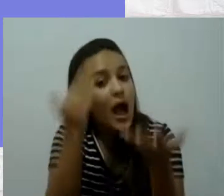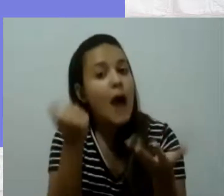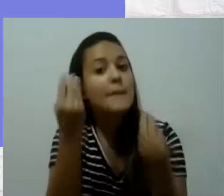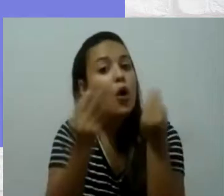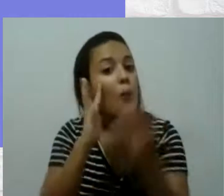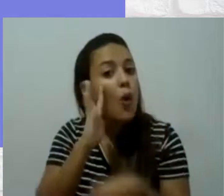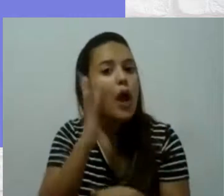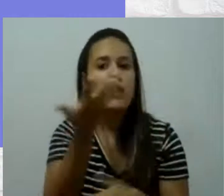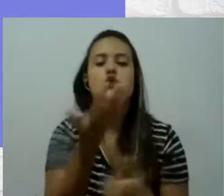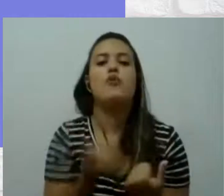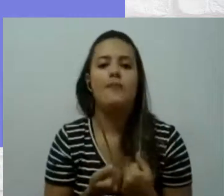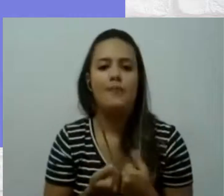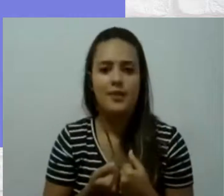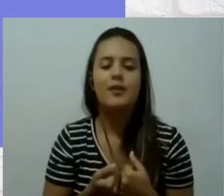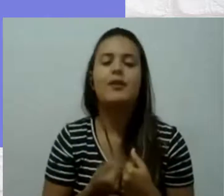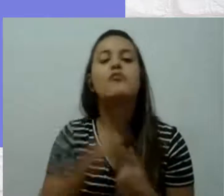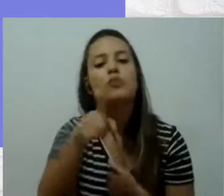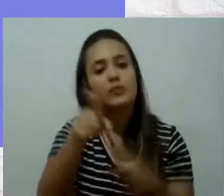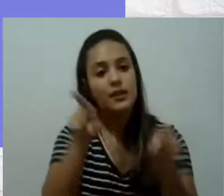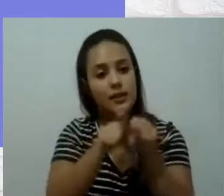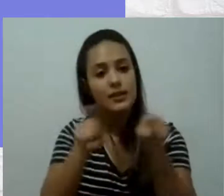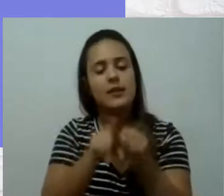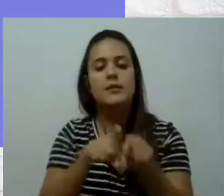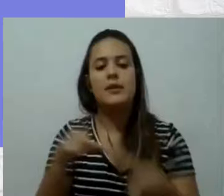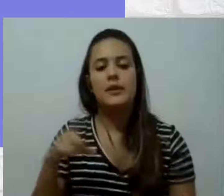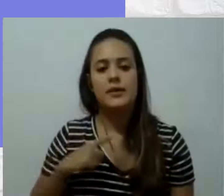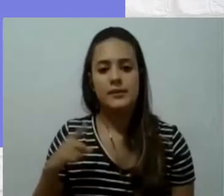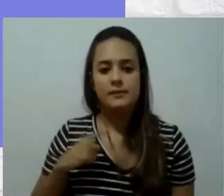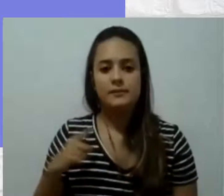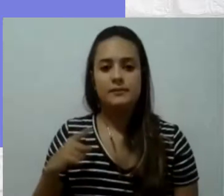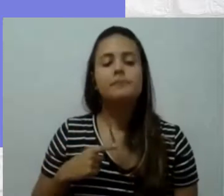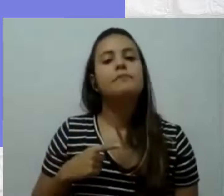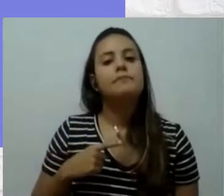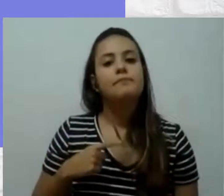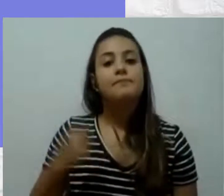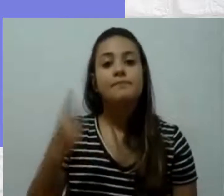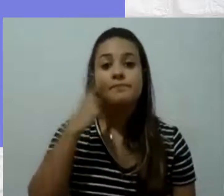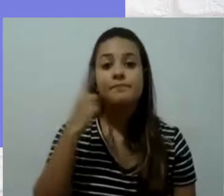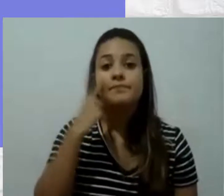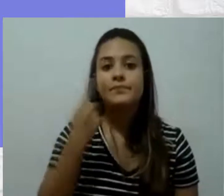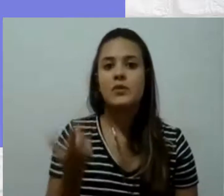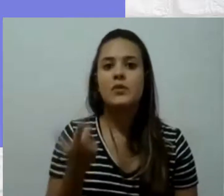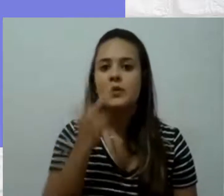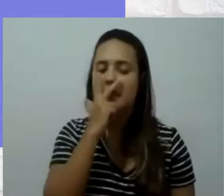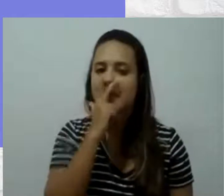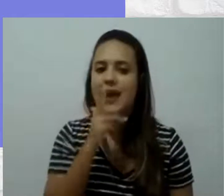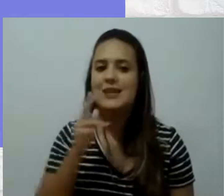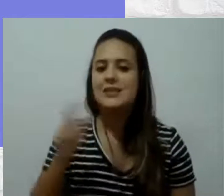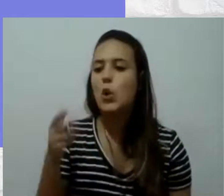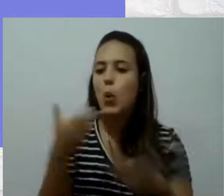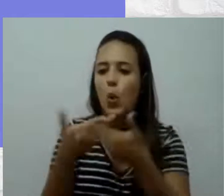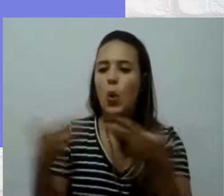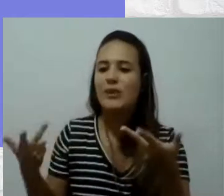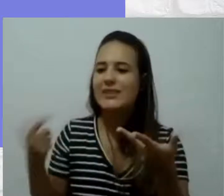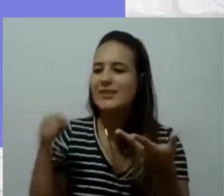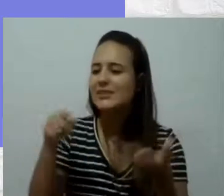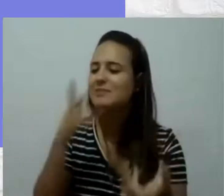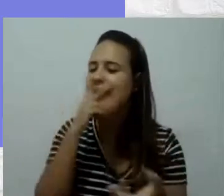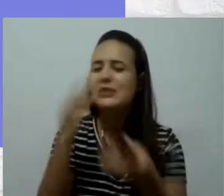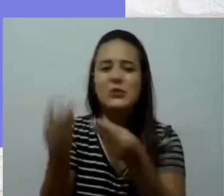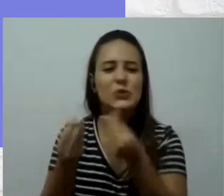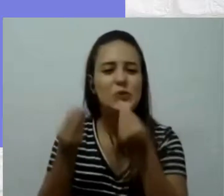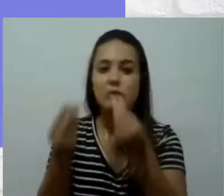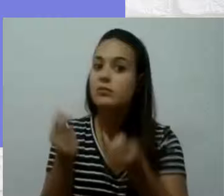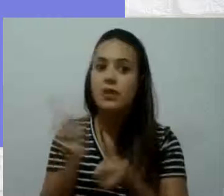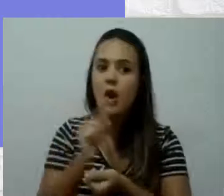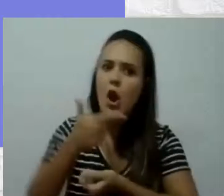ideia de como você vai solucionar aquele tema. Ou seja, você tem que também buscar fugir do óbvio, entendeu? Quanto